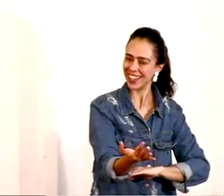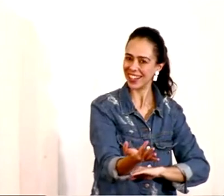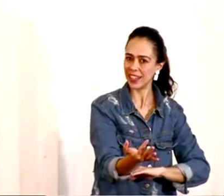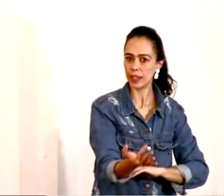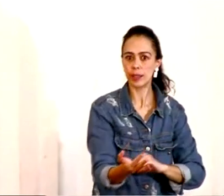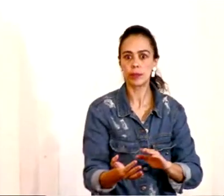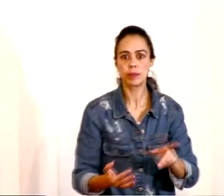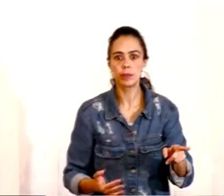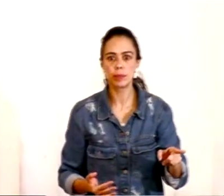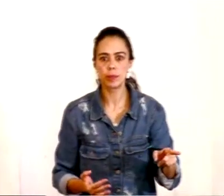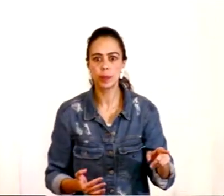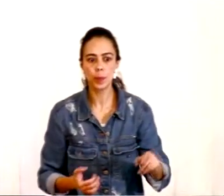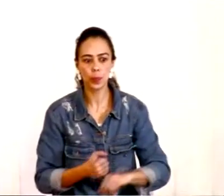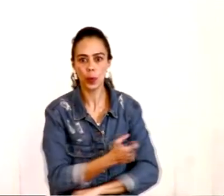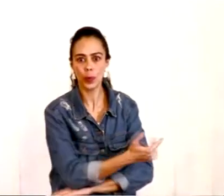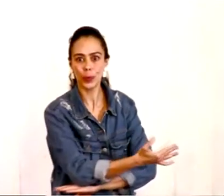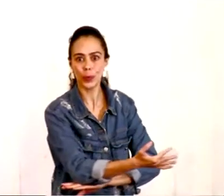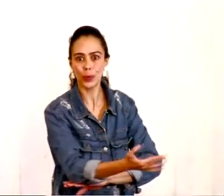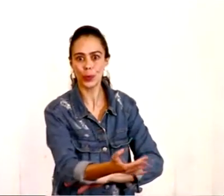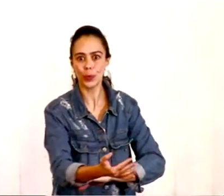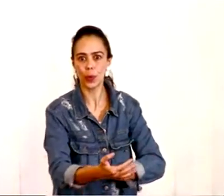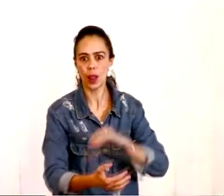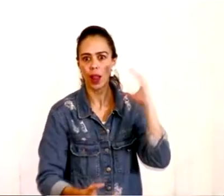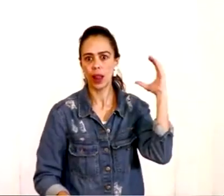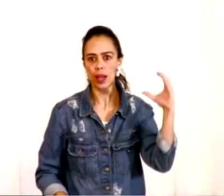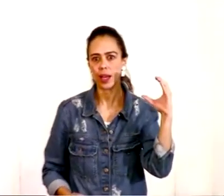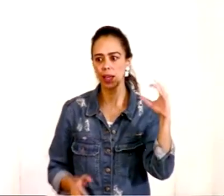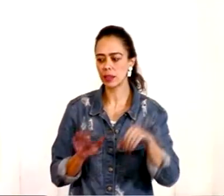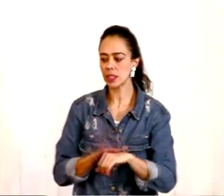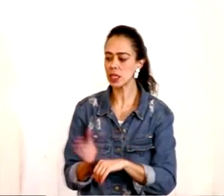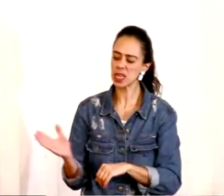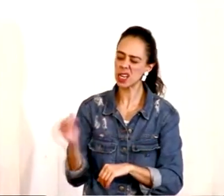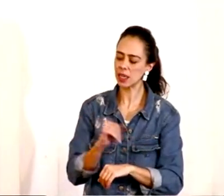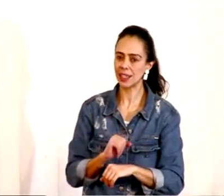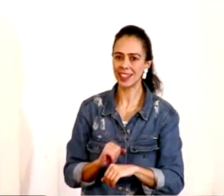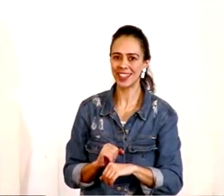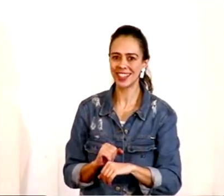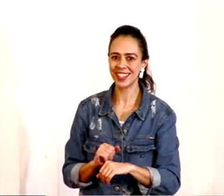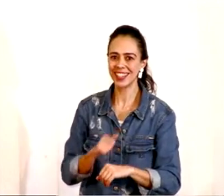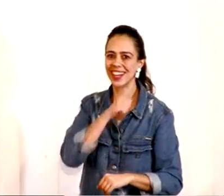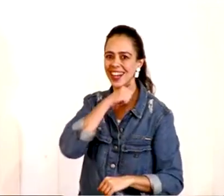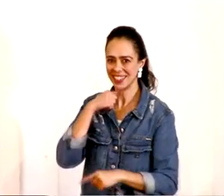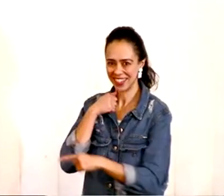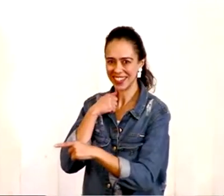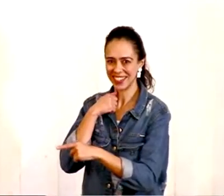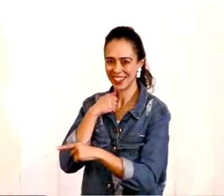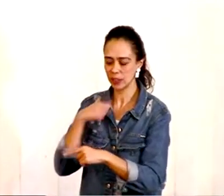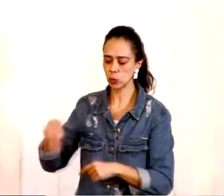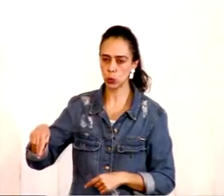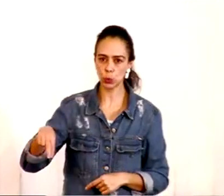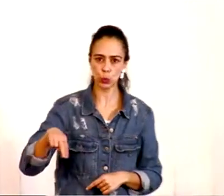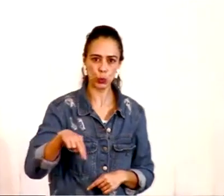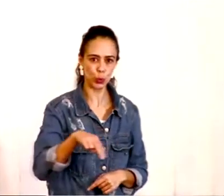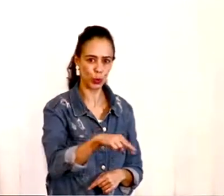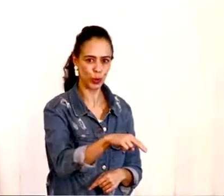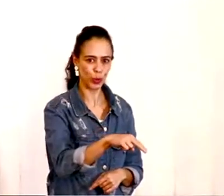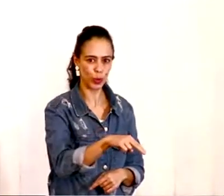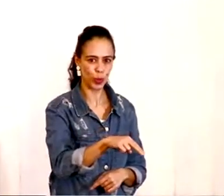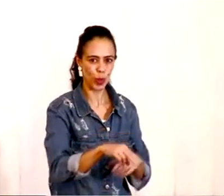Caim contra Abel, seu irmão, e o matou. Queridos,